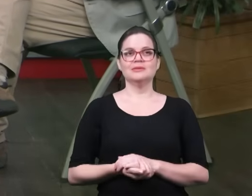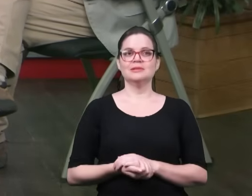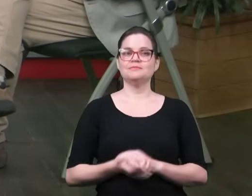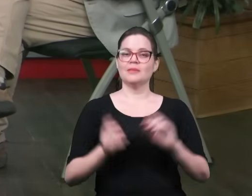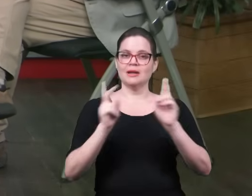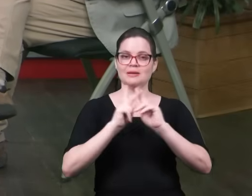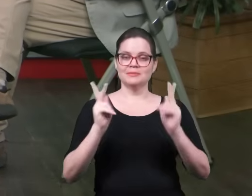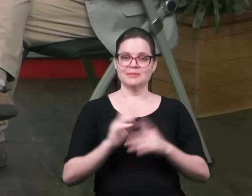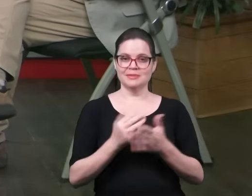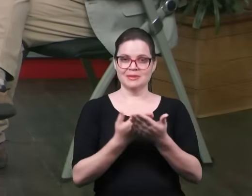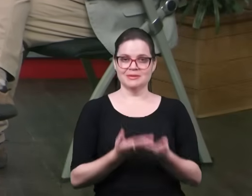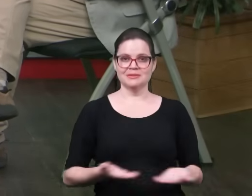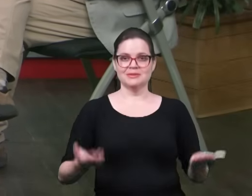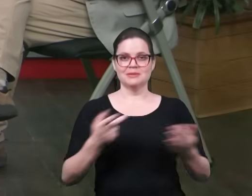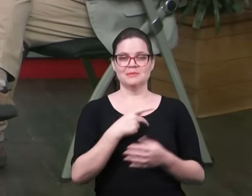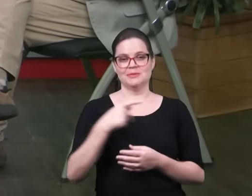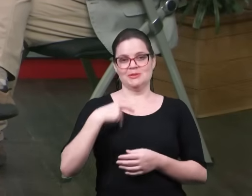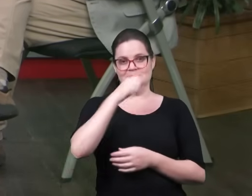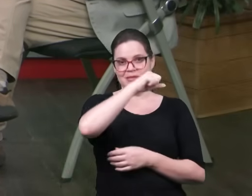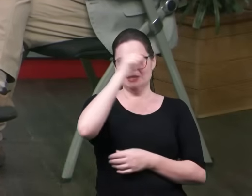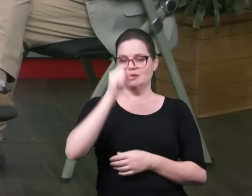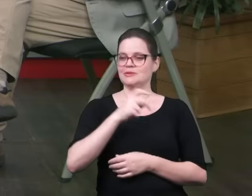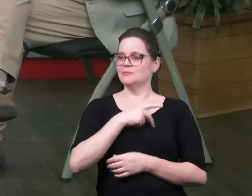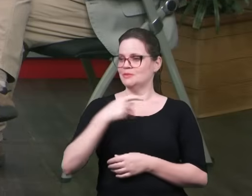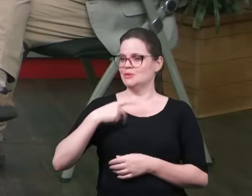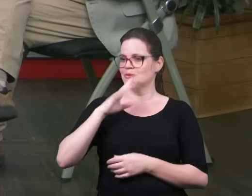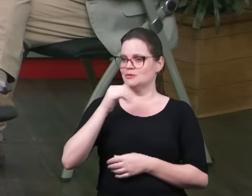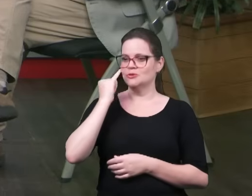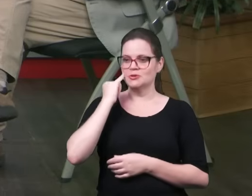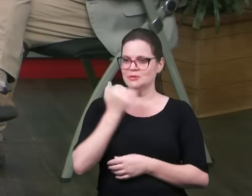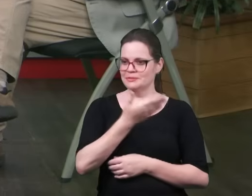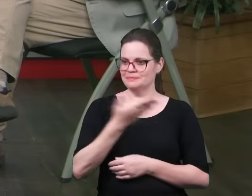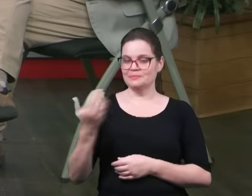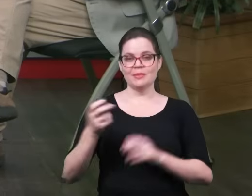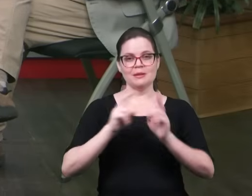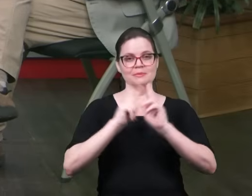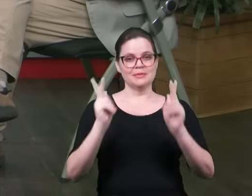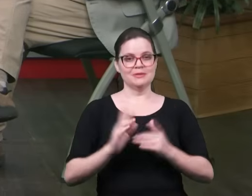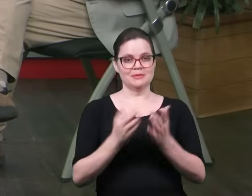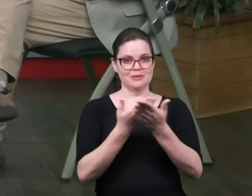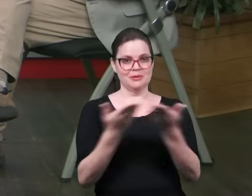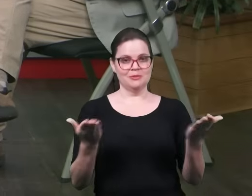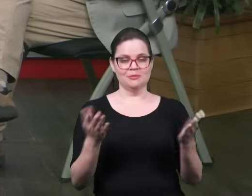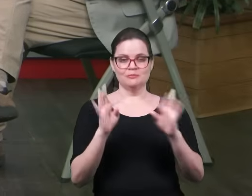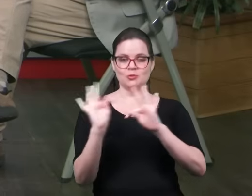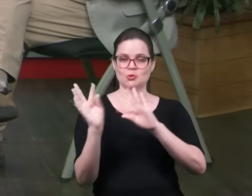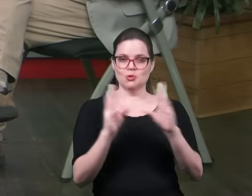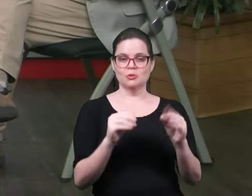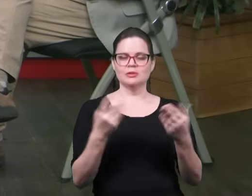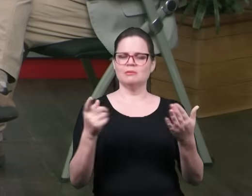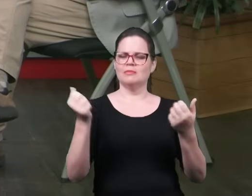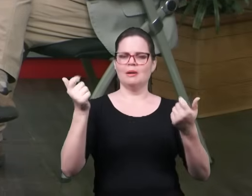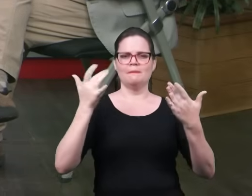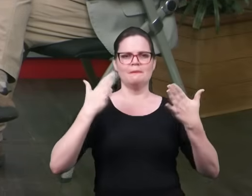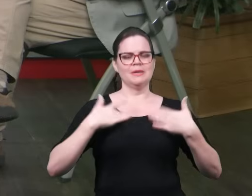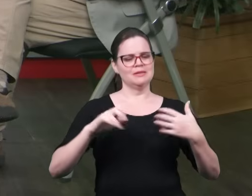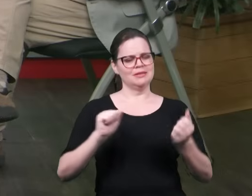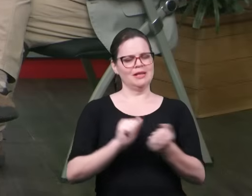Senhor. Pai do Senhor, Josias, Pai do Senhor a todos, é sempre uma bênção estarmos juntos aqui com